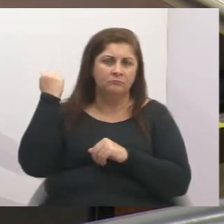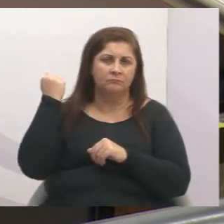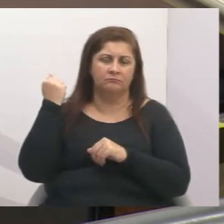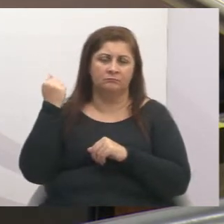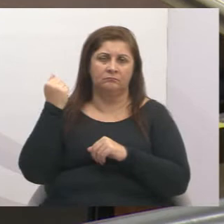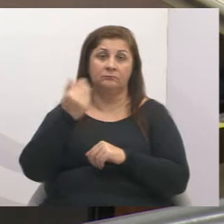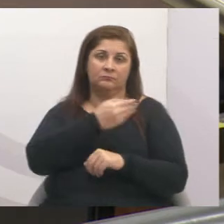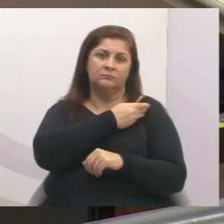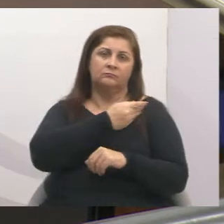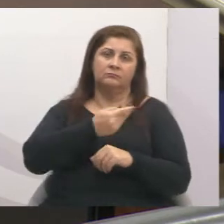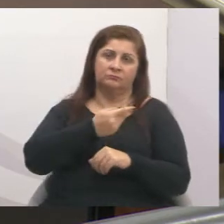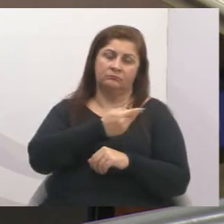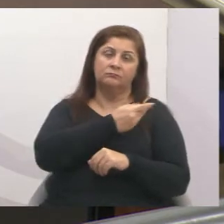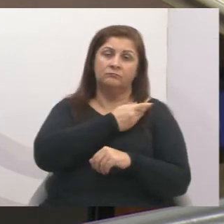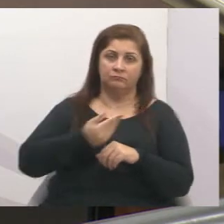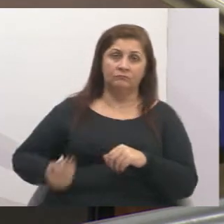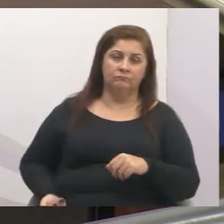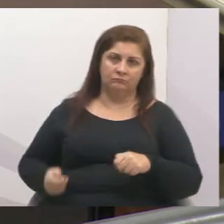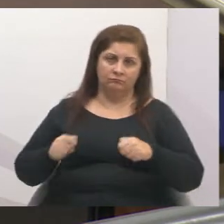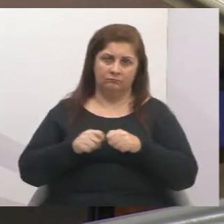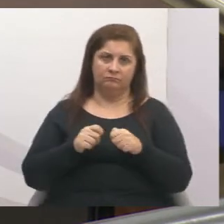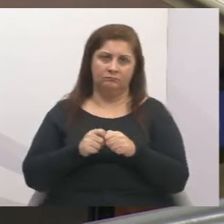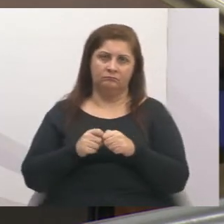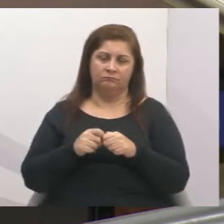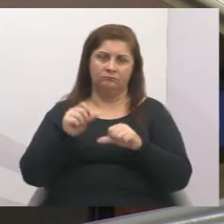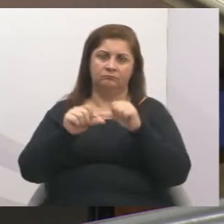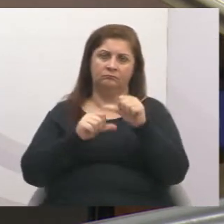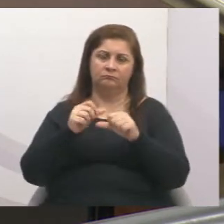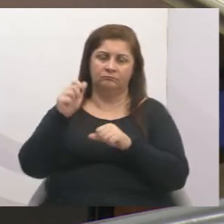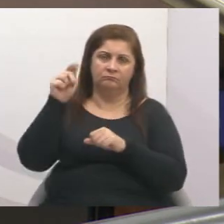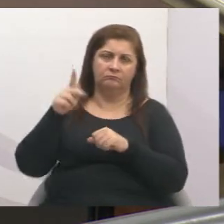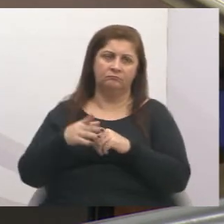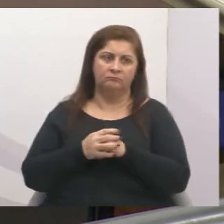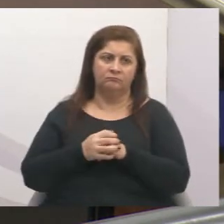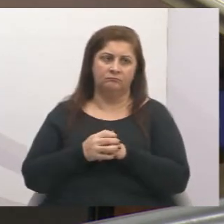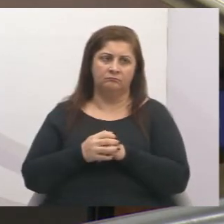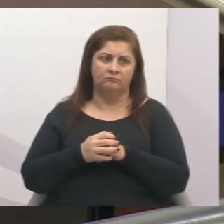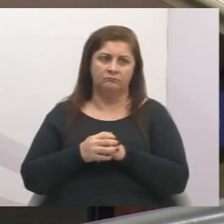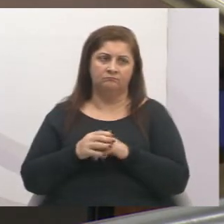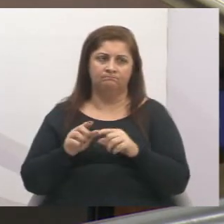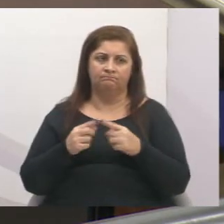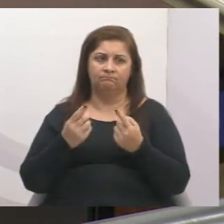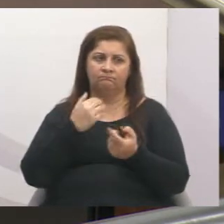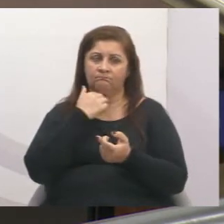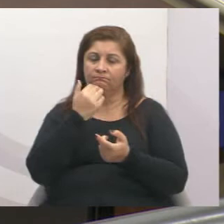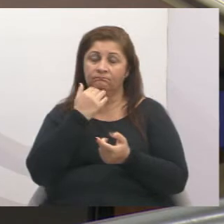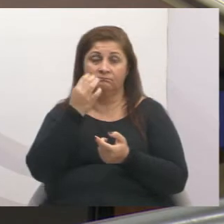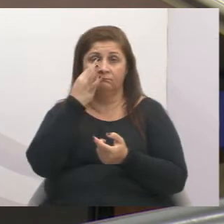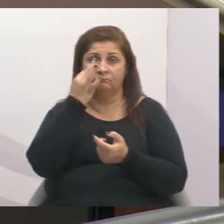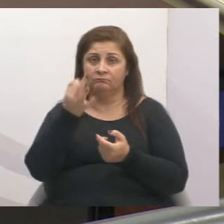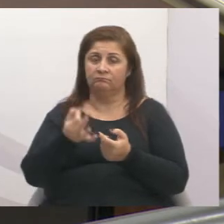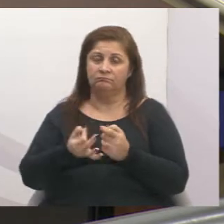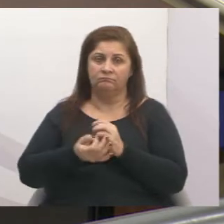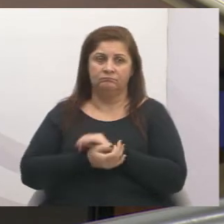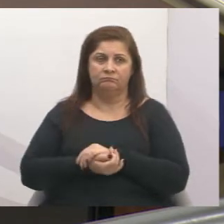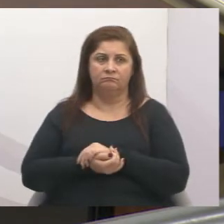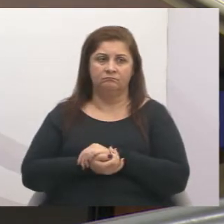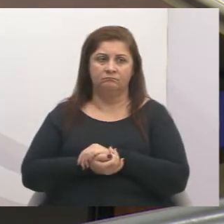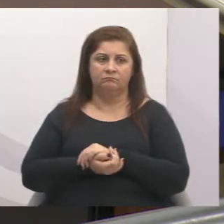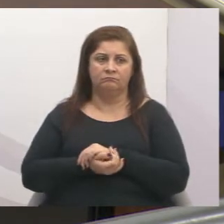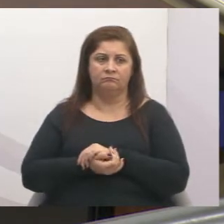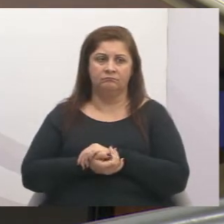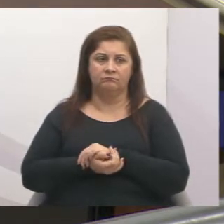ter conseguido barrar, infelizmente, os servidores não nos ouviram, os trabalhadores da iniciativa privada não nos